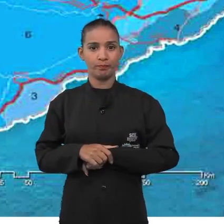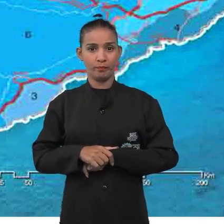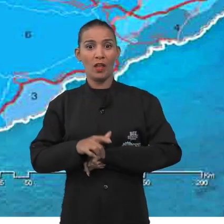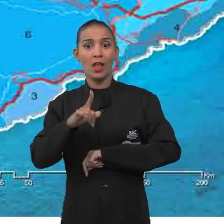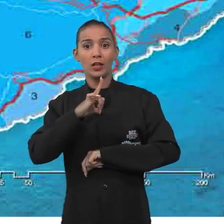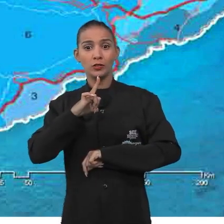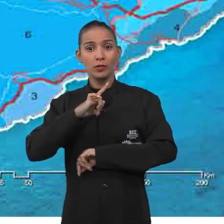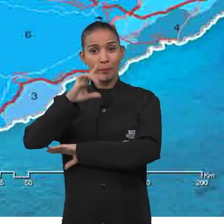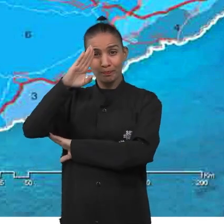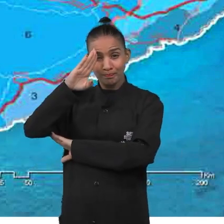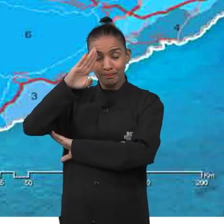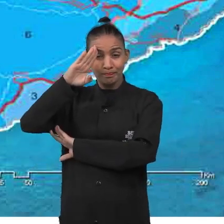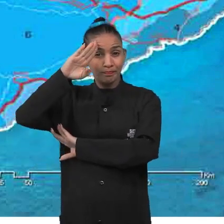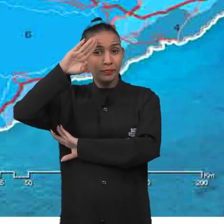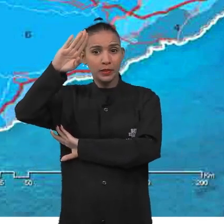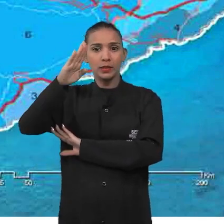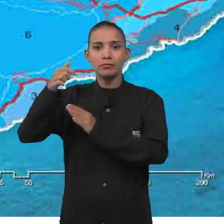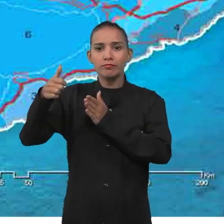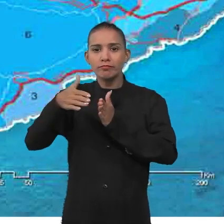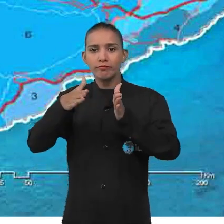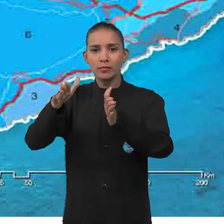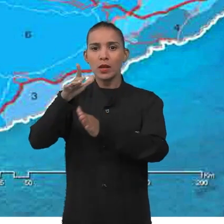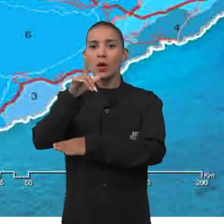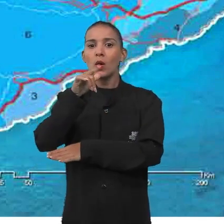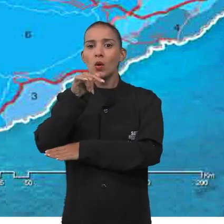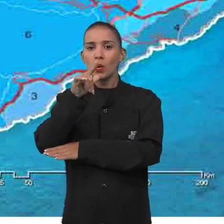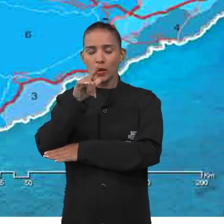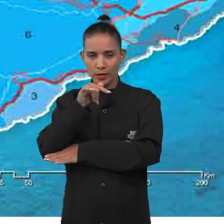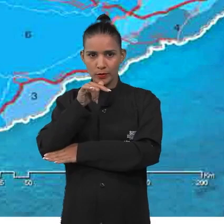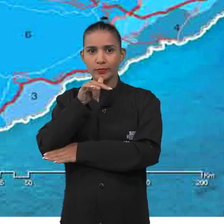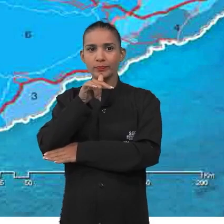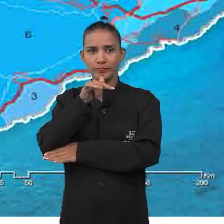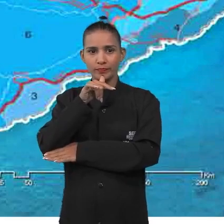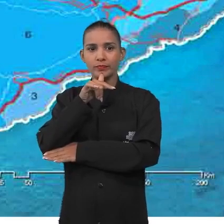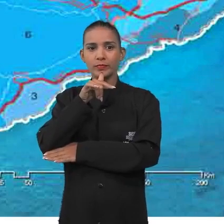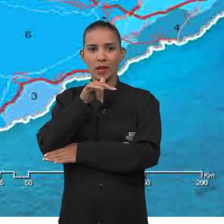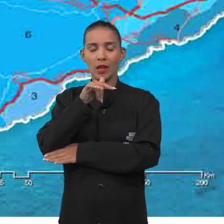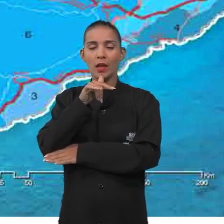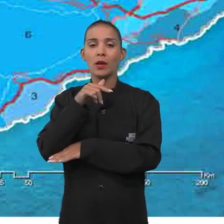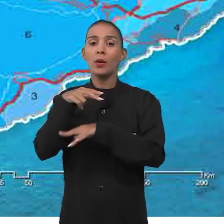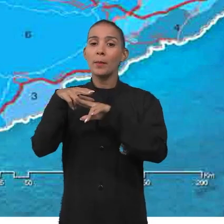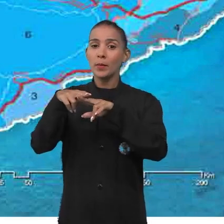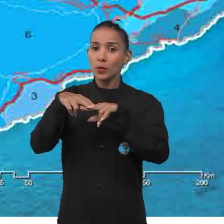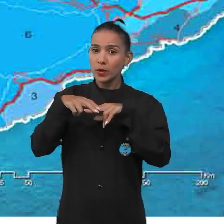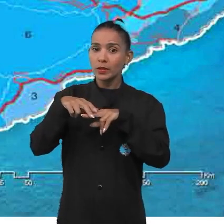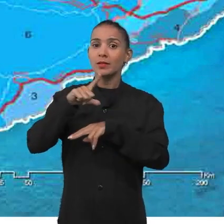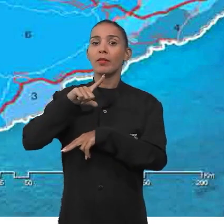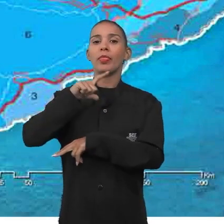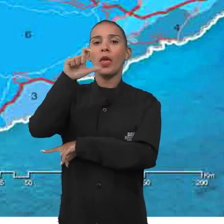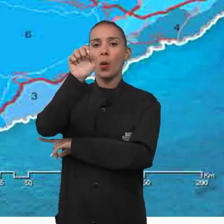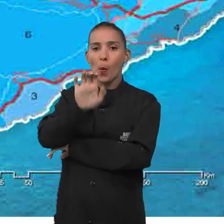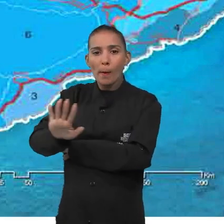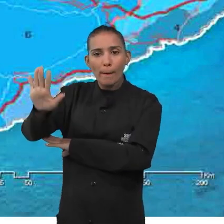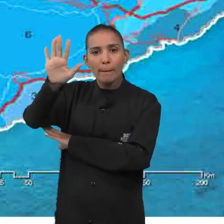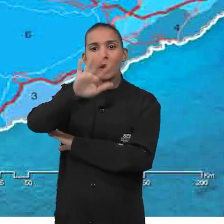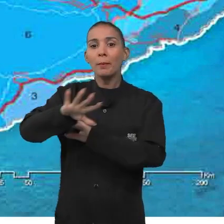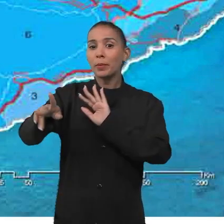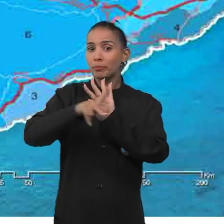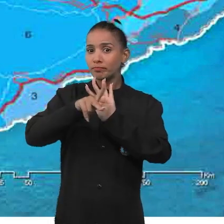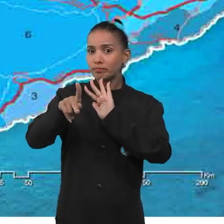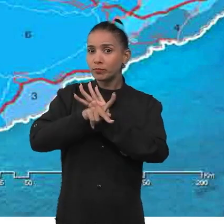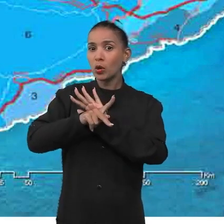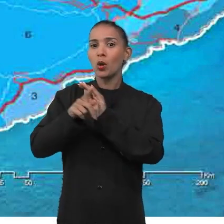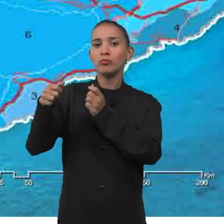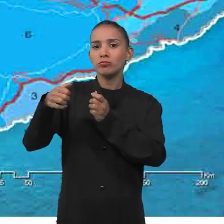os principais rios distribuídos que formam aí o que eu chamo de mapa de bacias hidrográficas. Olha